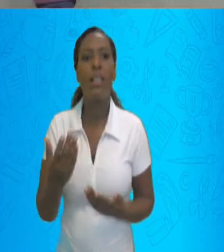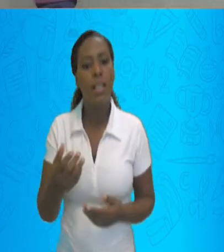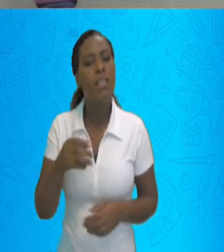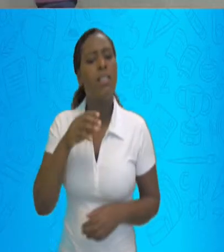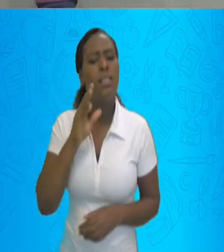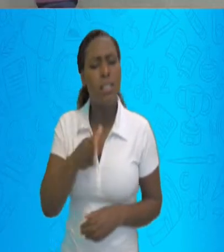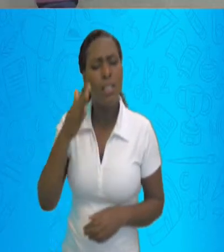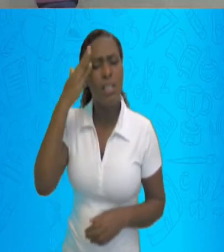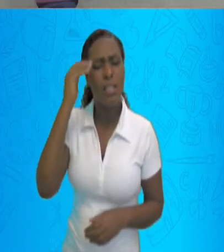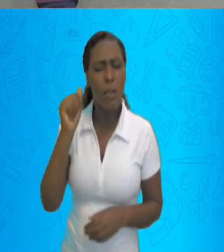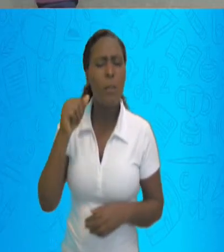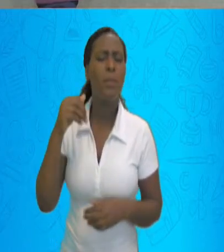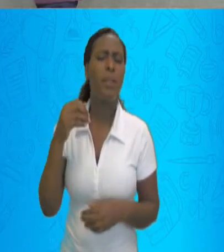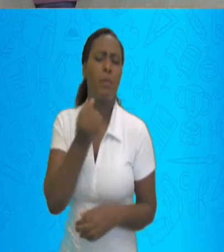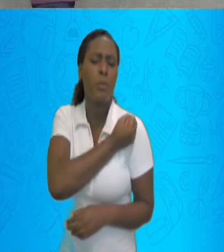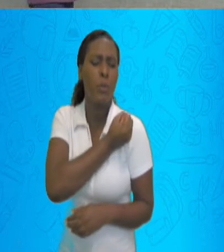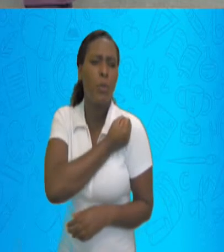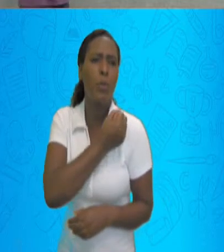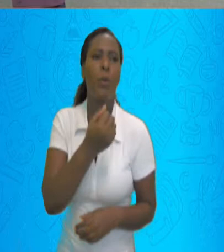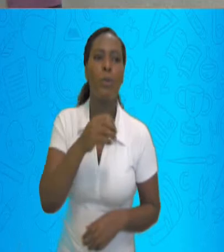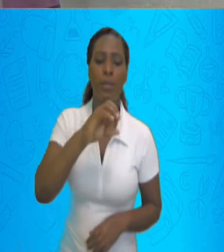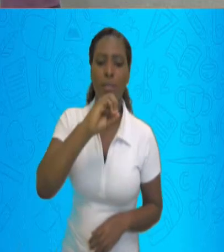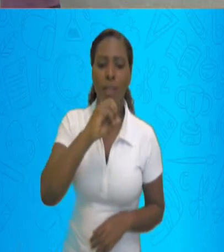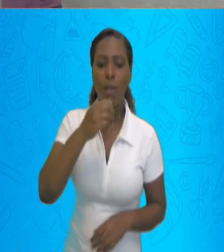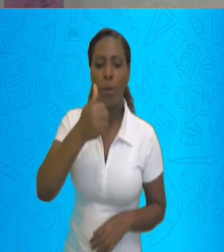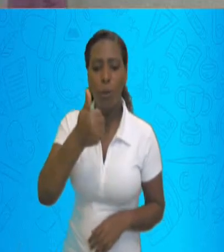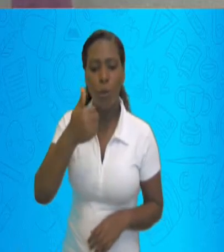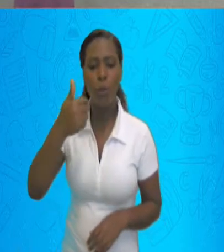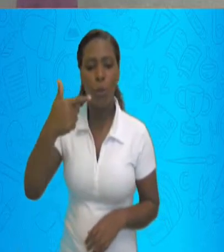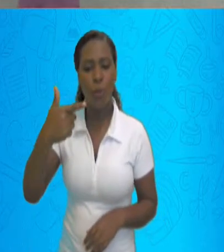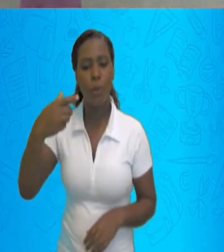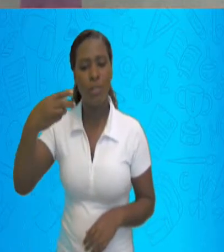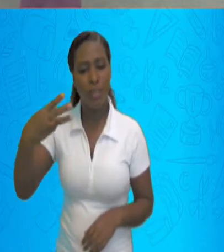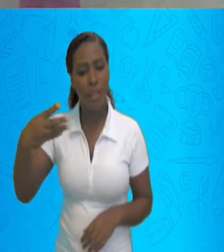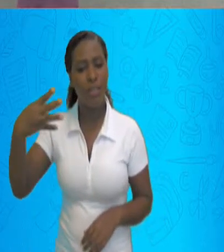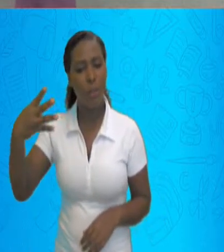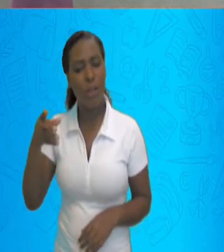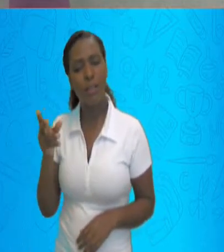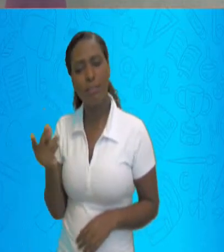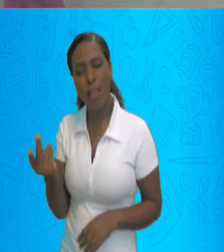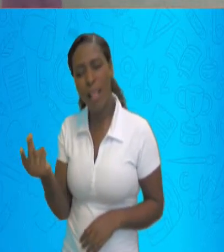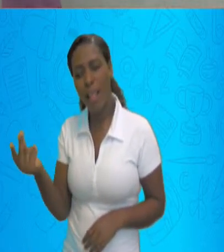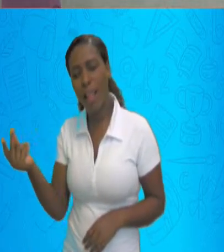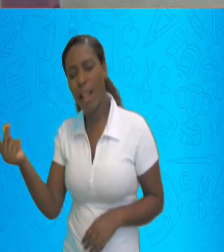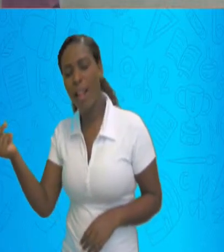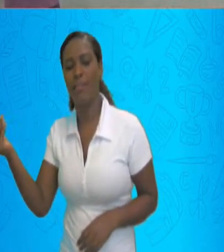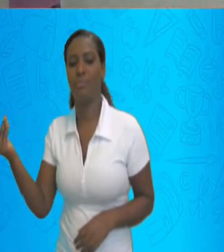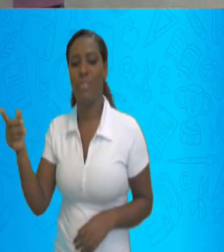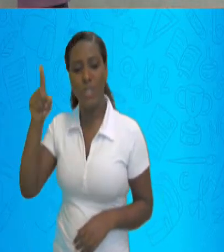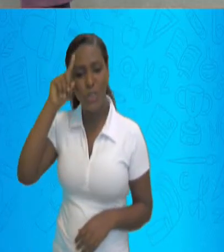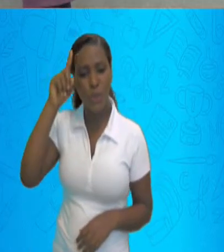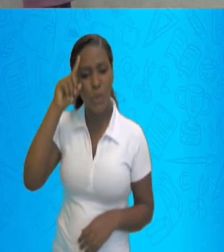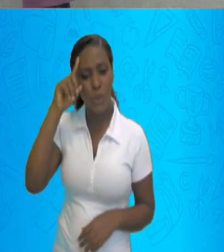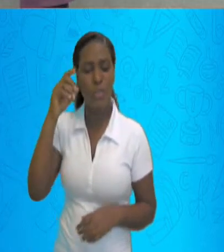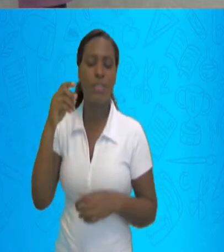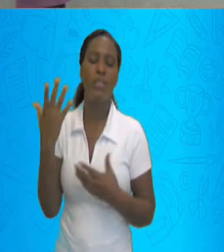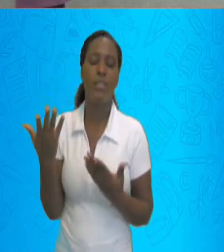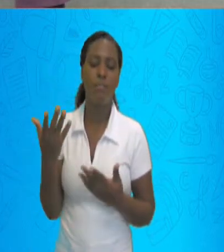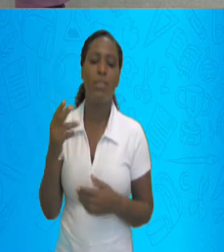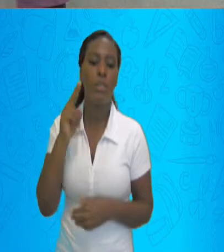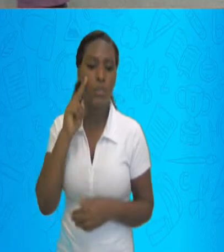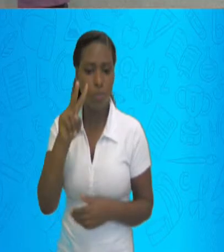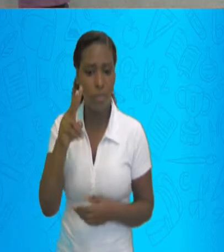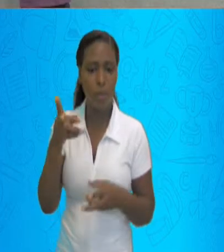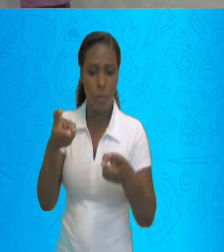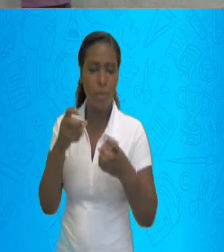0, 1, 2, 3 e por aí vai. São os números que a gente tem, nós trabalhamos no nosso dia a dia. Nós temos também o grupo